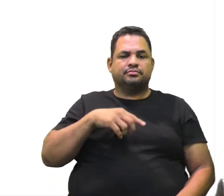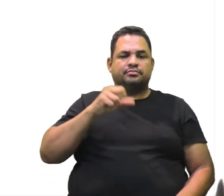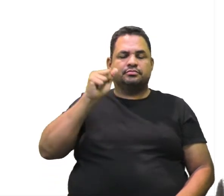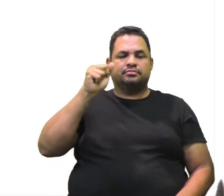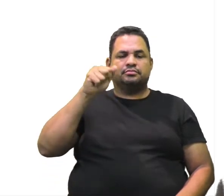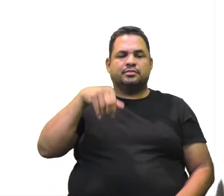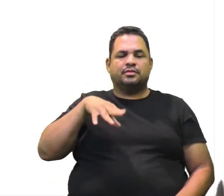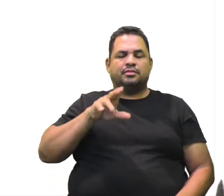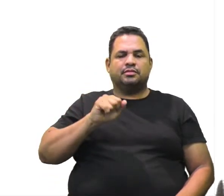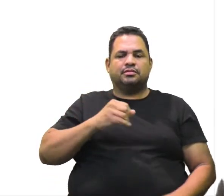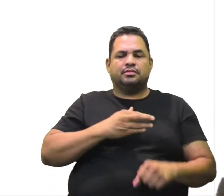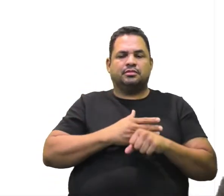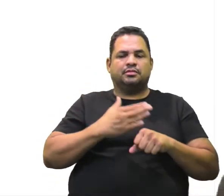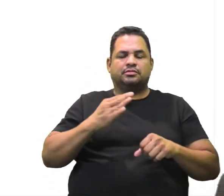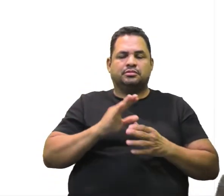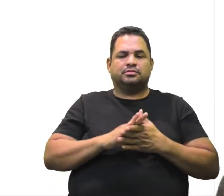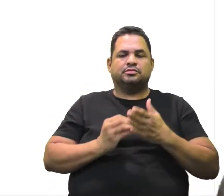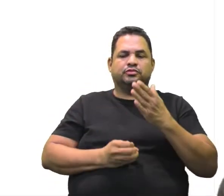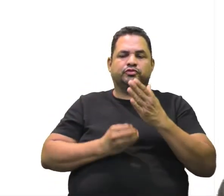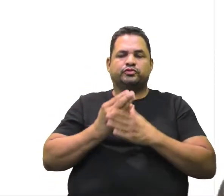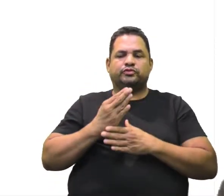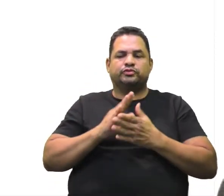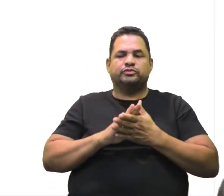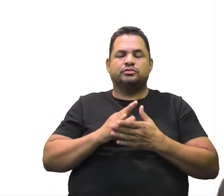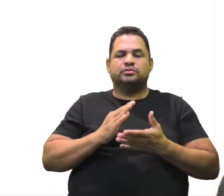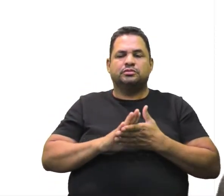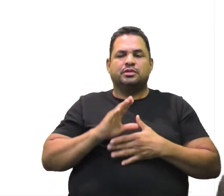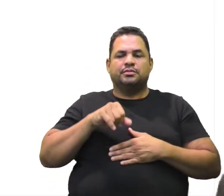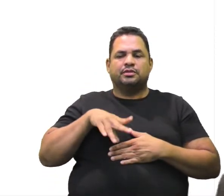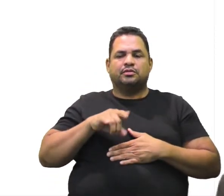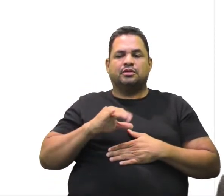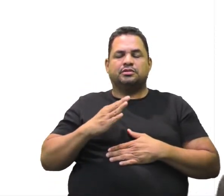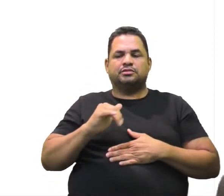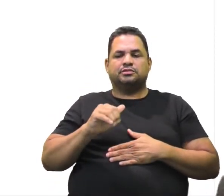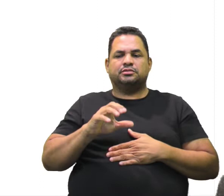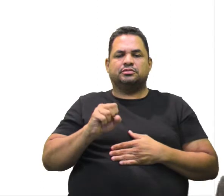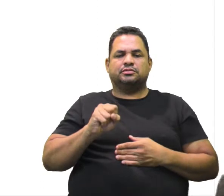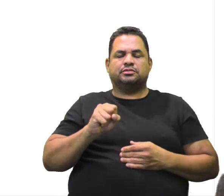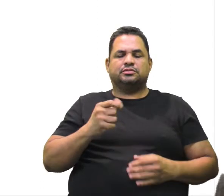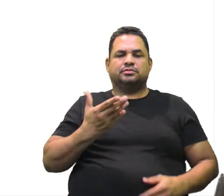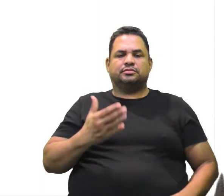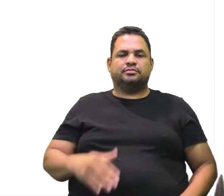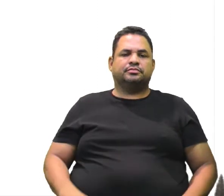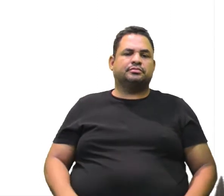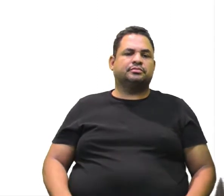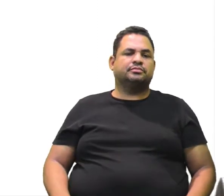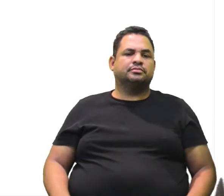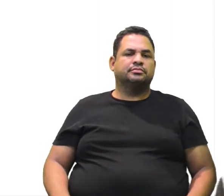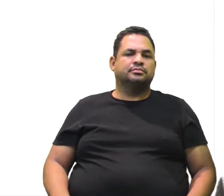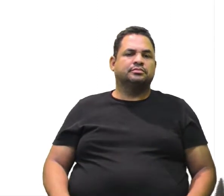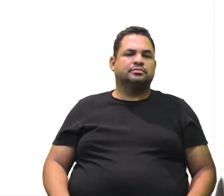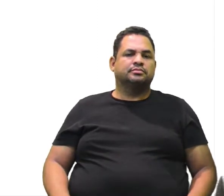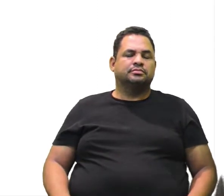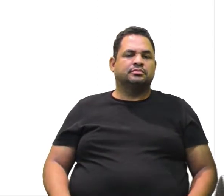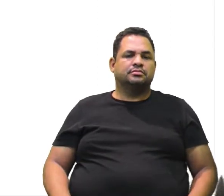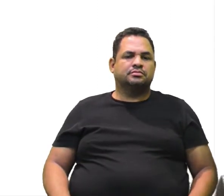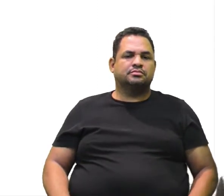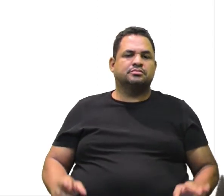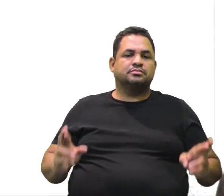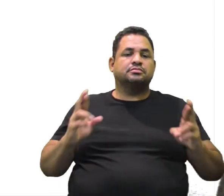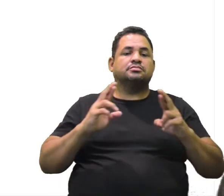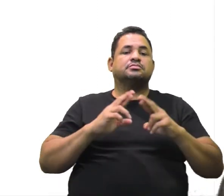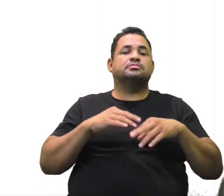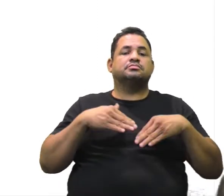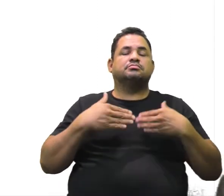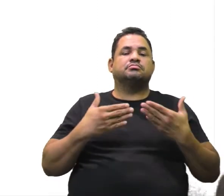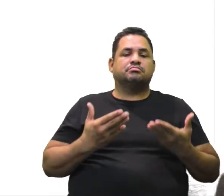e ácido formando os aminoácidos, não foi? Então, olha só, o ácido de Bronsted-Lowry que reage, ele reage com